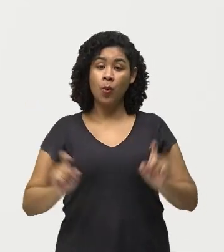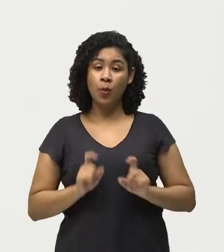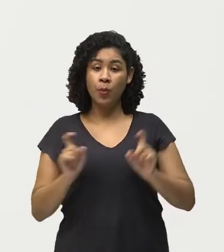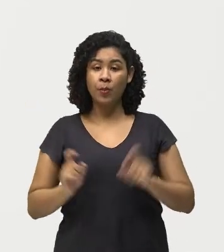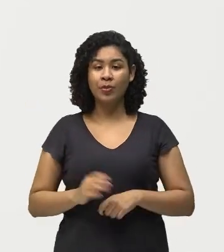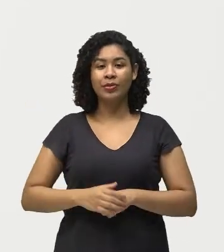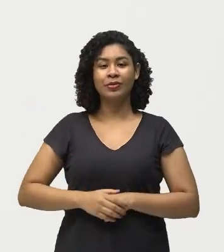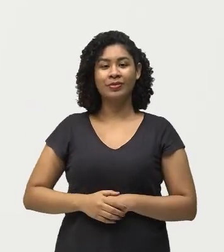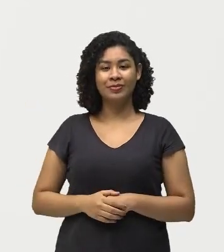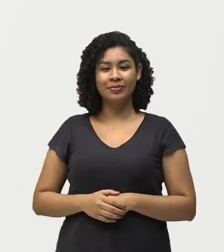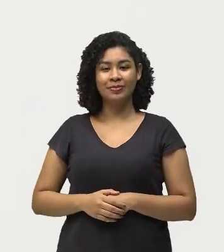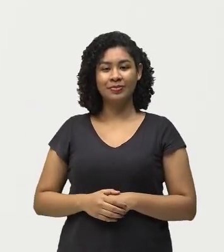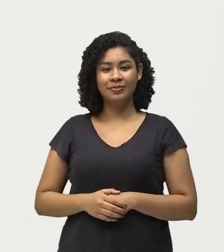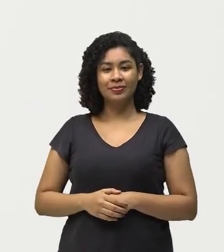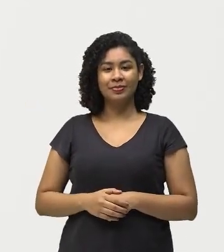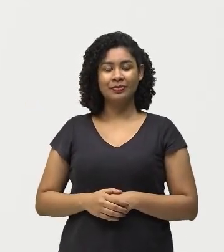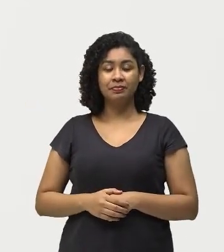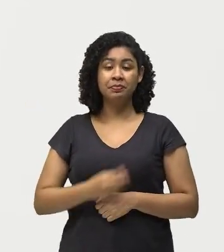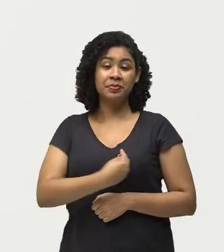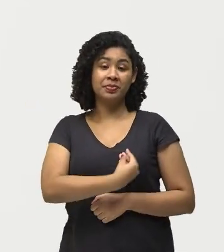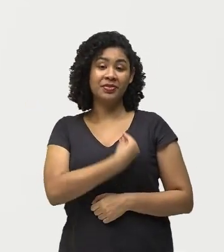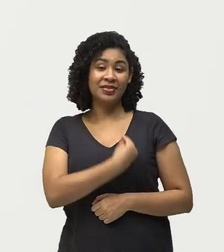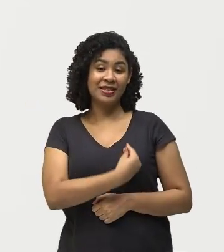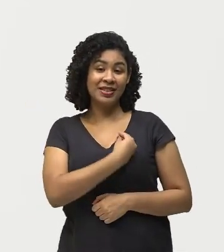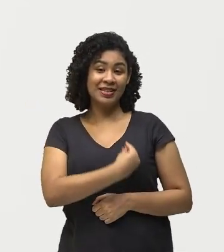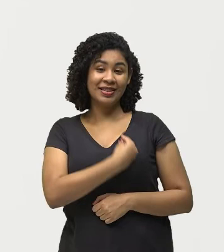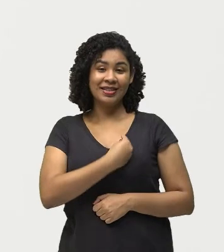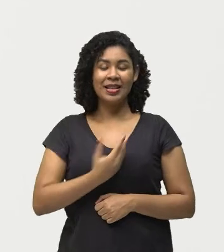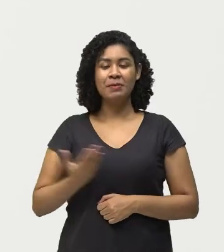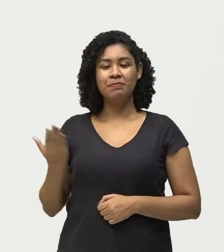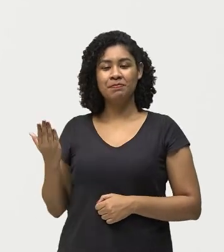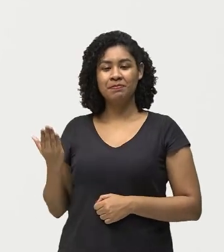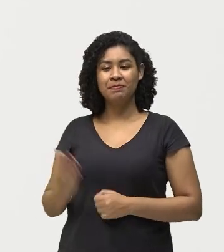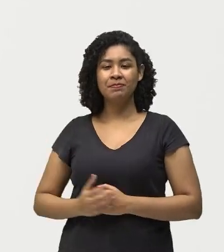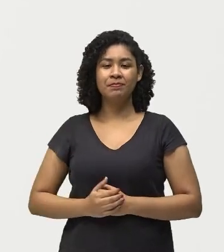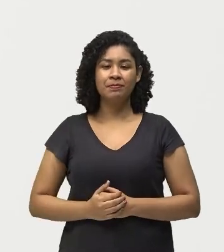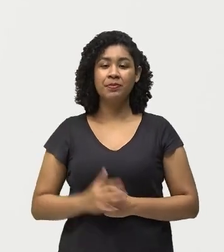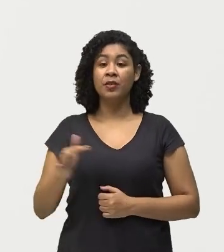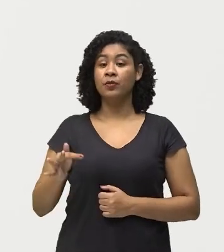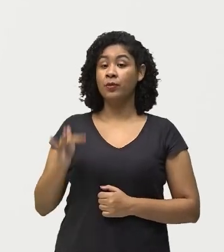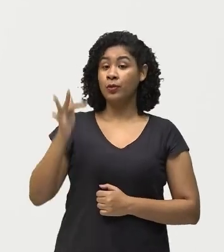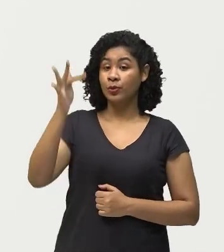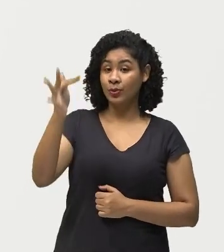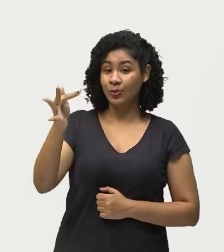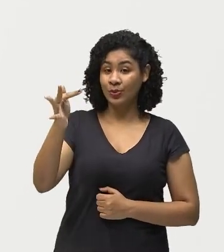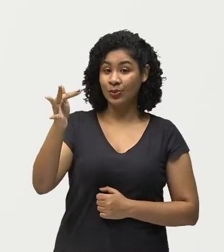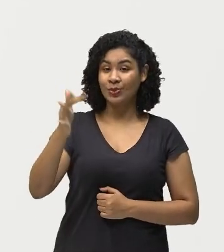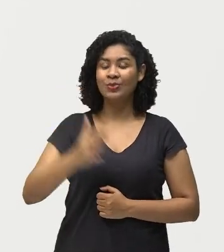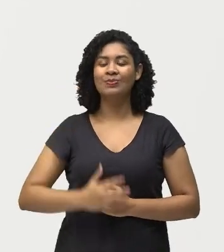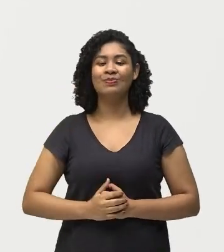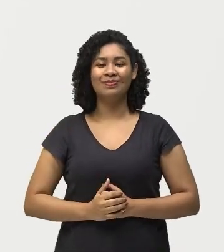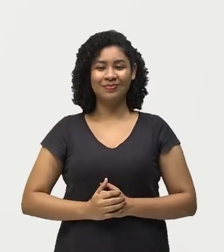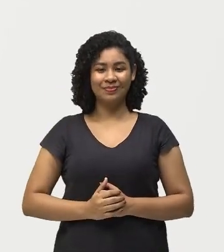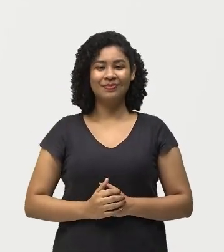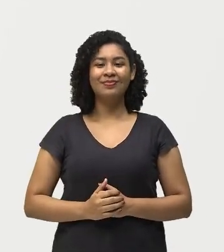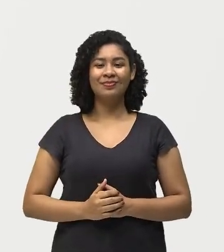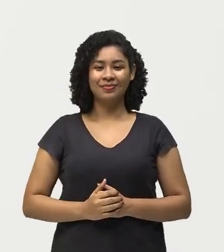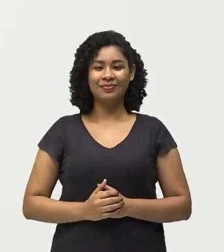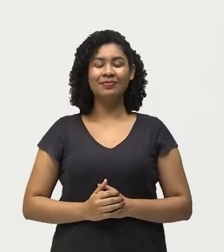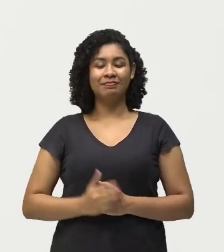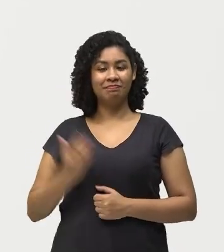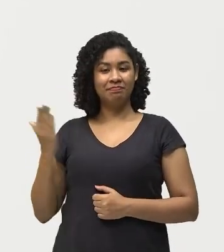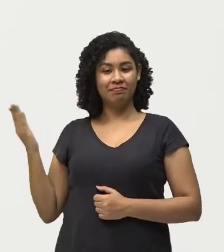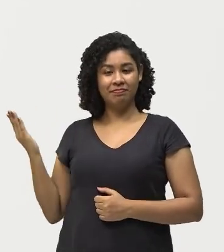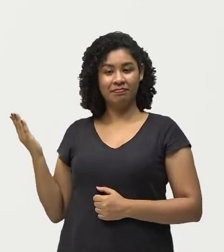Life, nossas vidas, não é? Future, então está falando sobre o futuro que nós